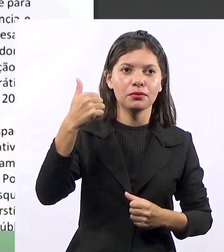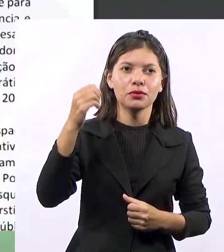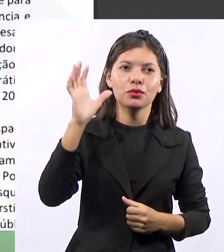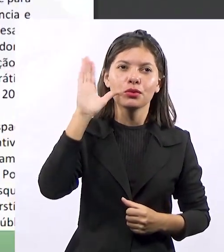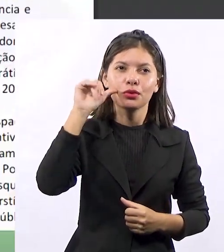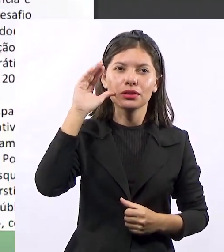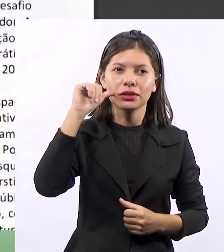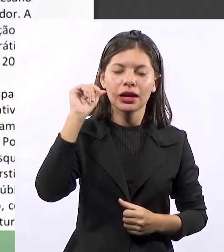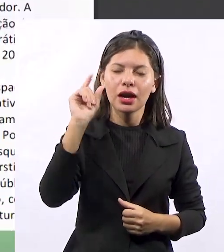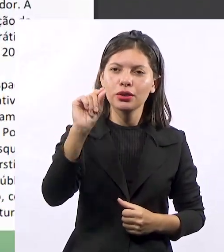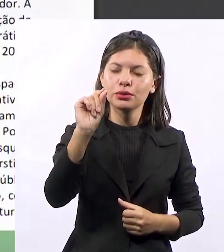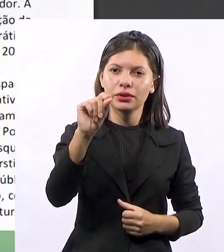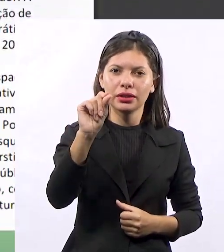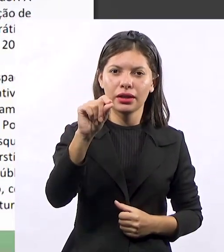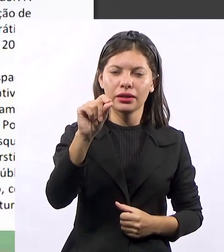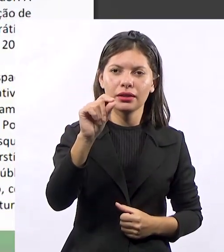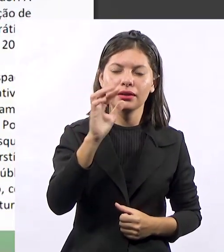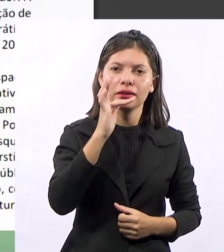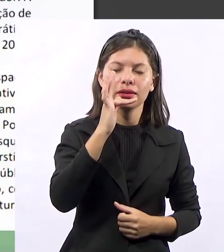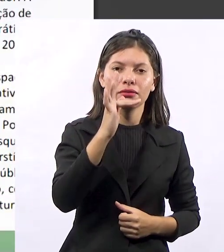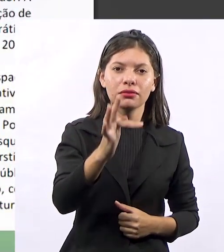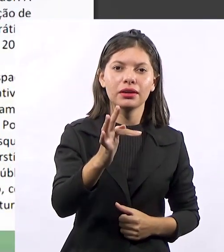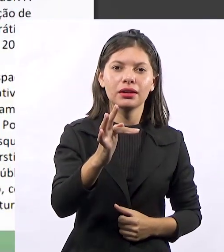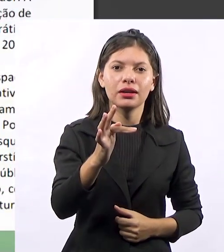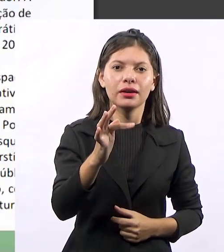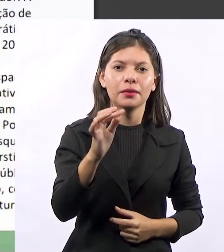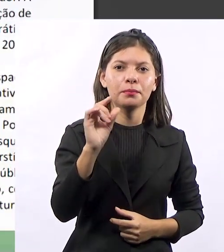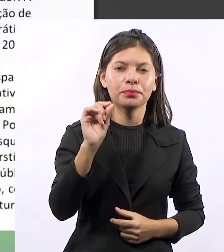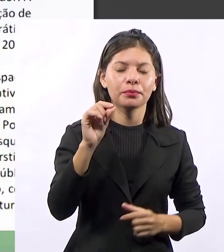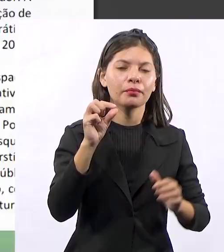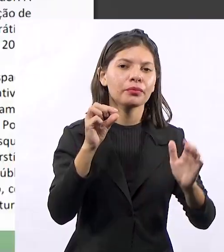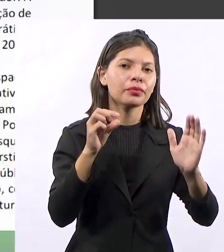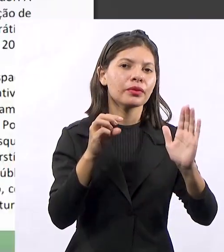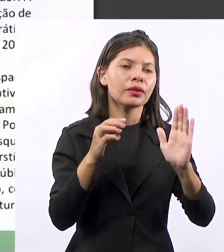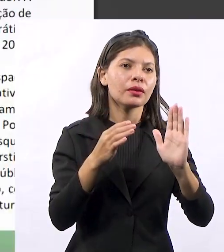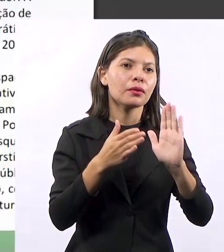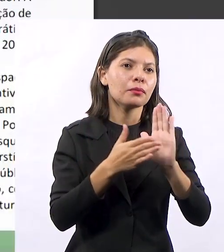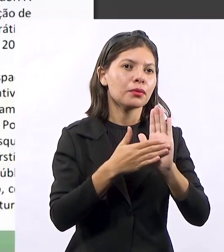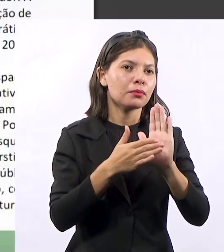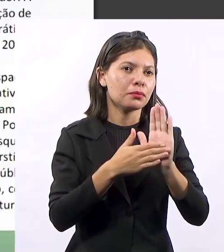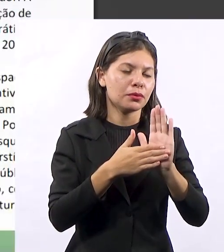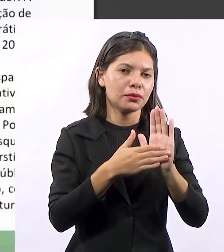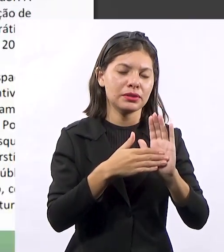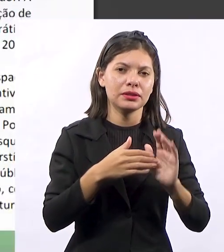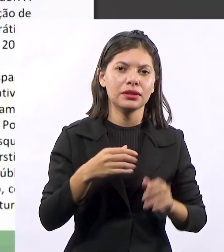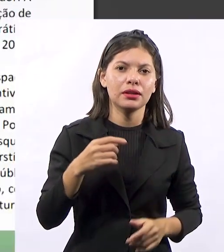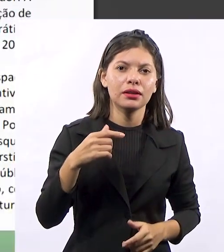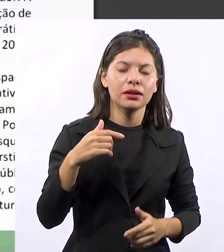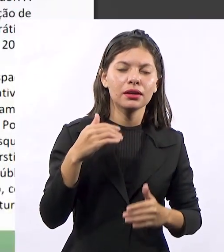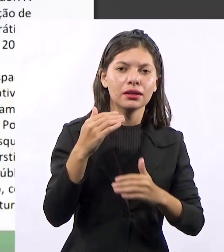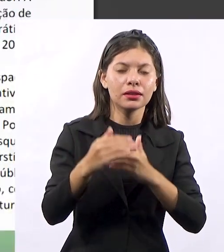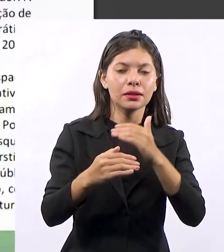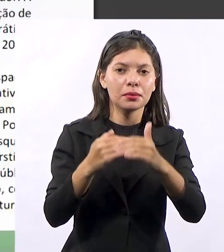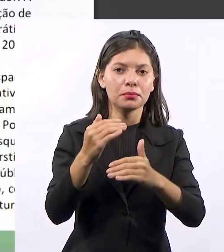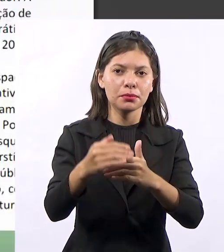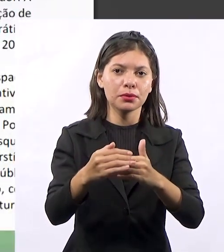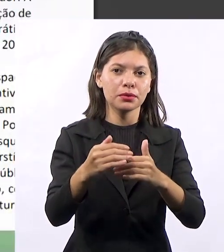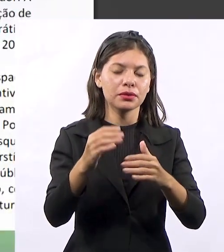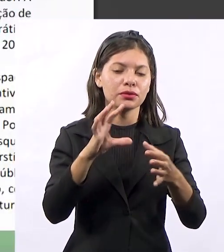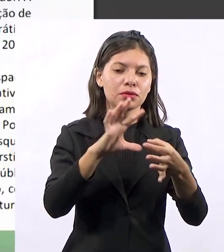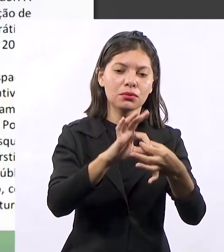é curiosidade, certo? A gente vai falar qual que é a proposta, depois a